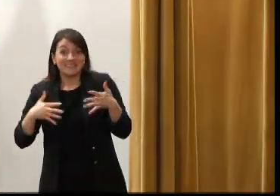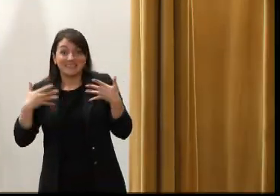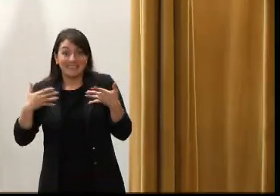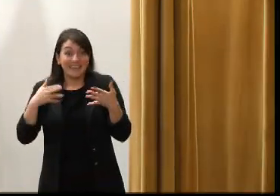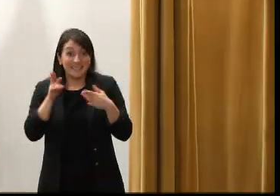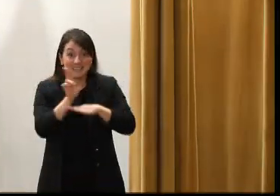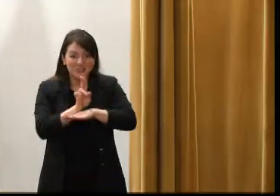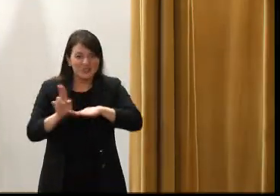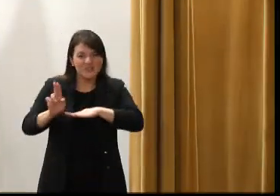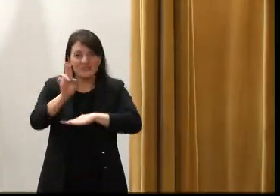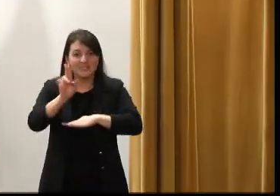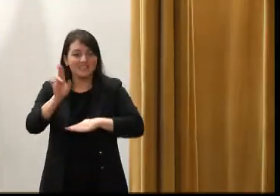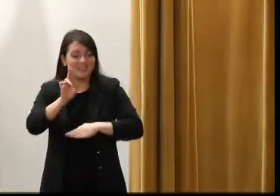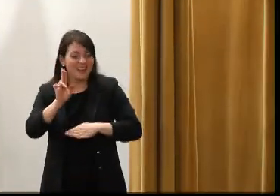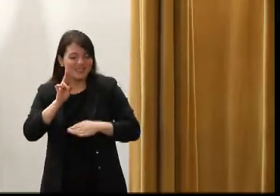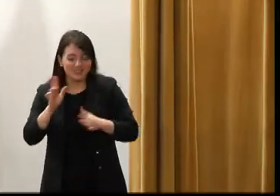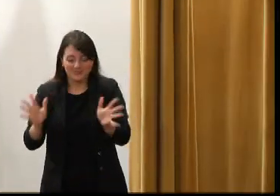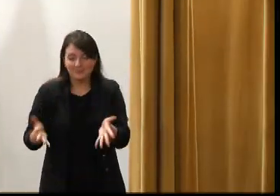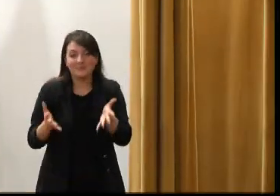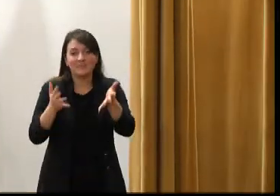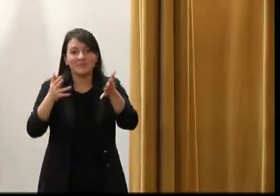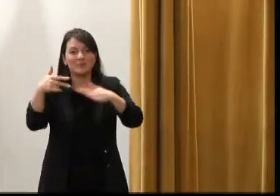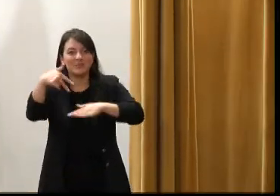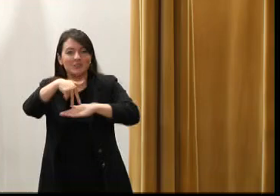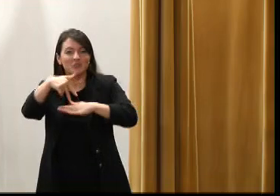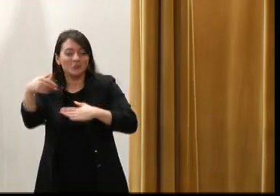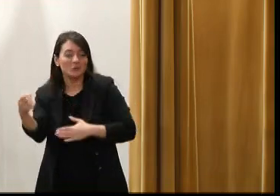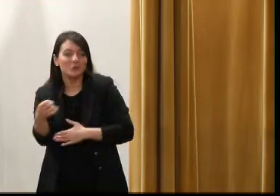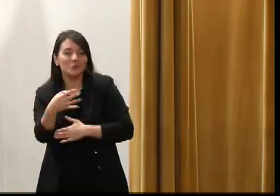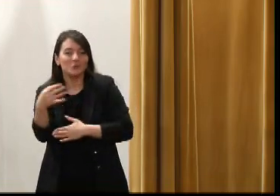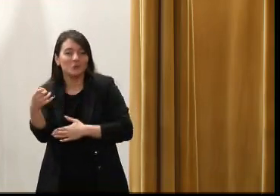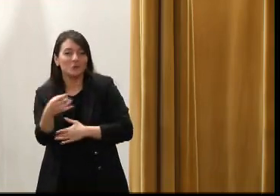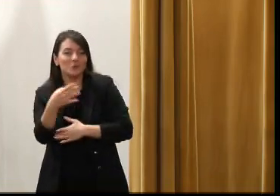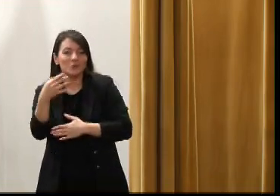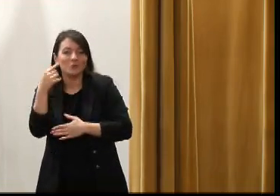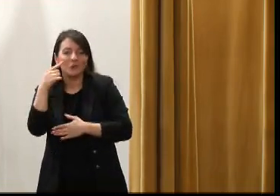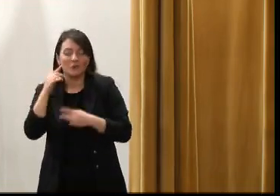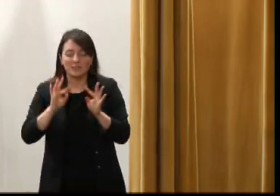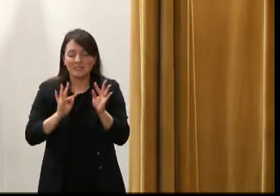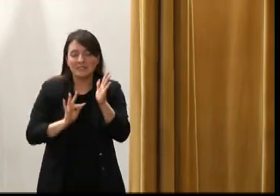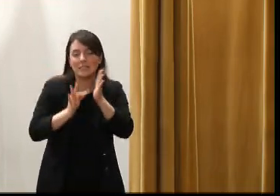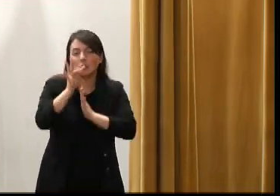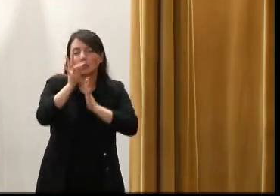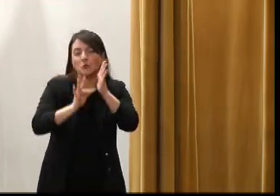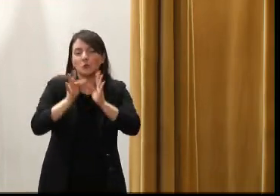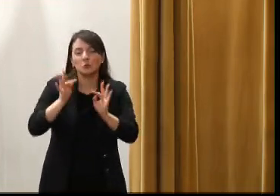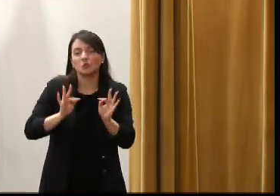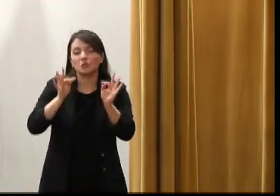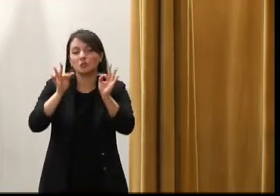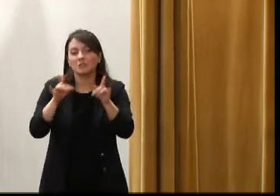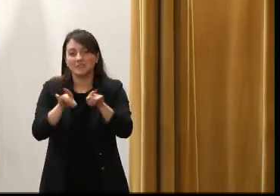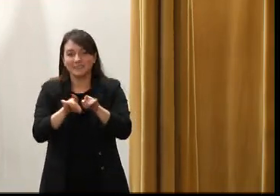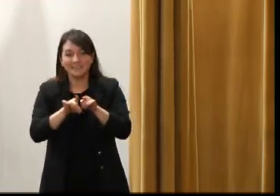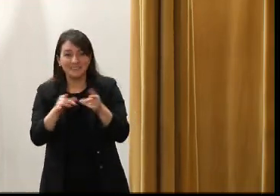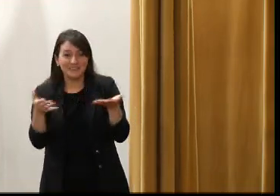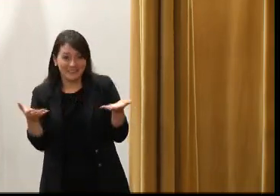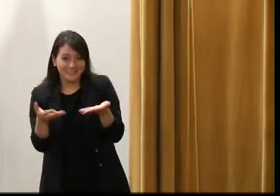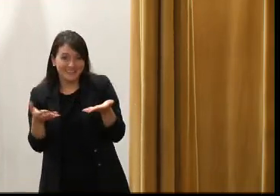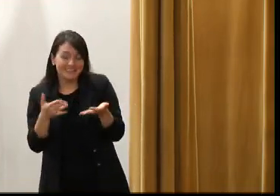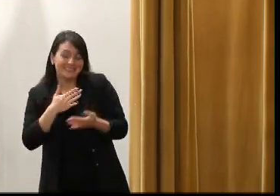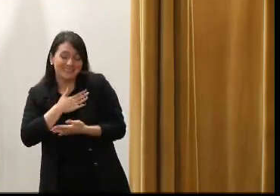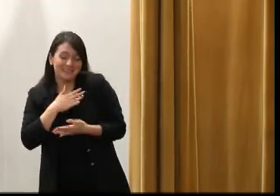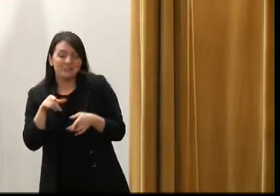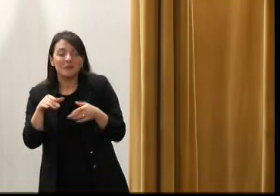universidade pulsante, sempre protagonizando novas iniciativas, trazendo tecnologia. Então, queria saudar com muito carinho o